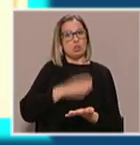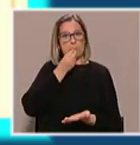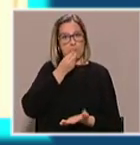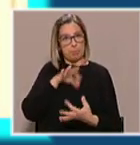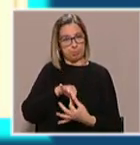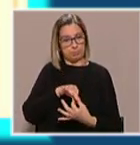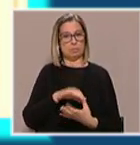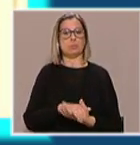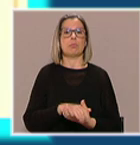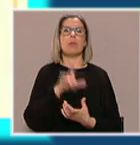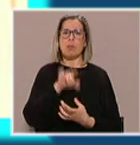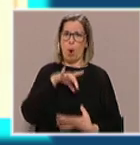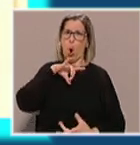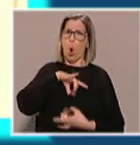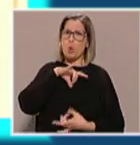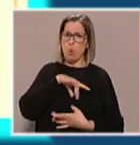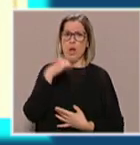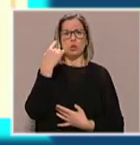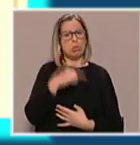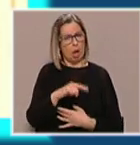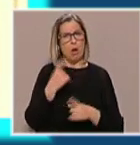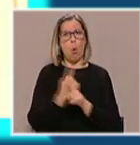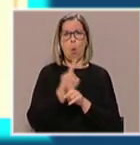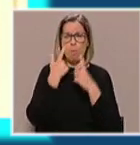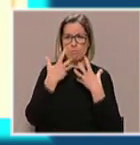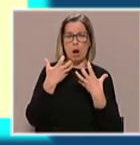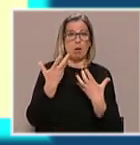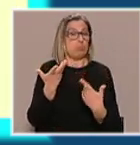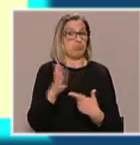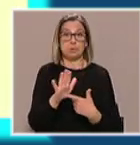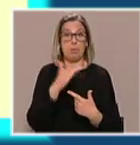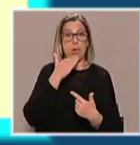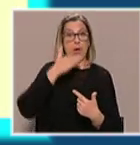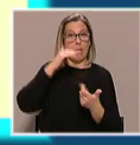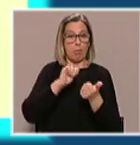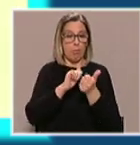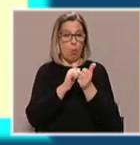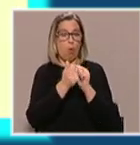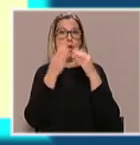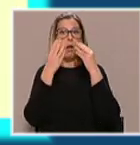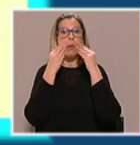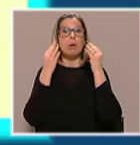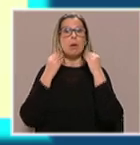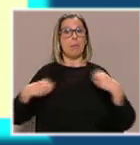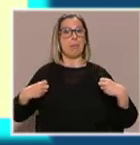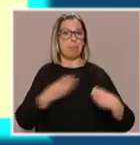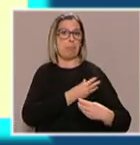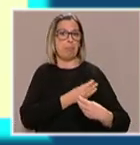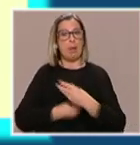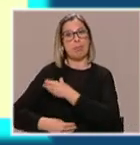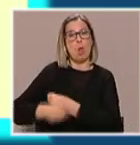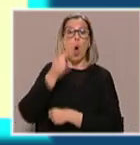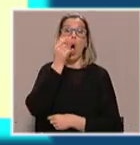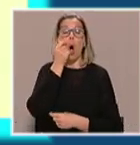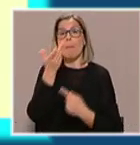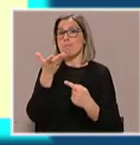alguns dos seus efeitos mais visíveis e mais conhecidos durante a puberdade. Nos homens, a puberdade começa quando os testículos